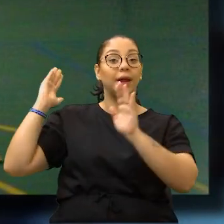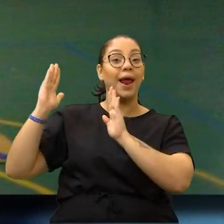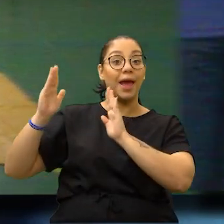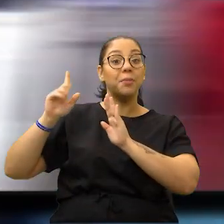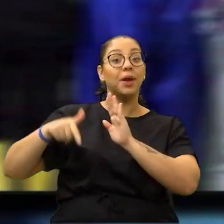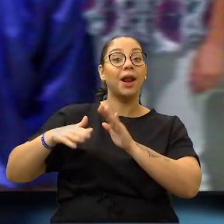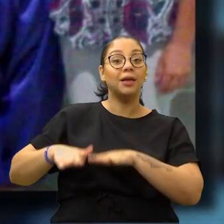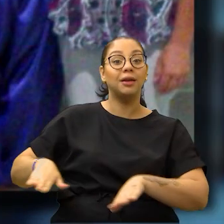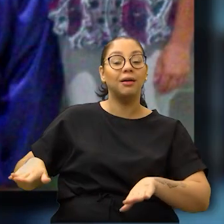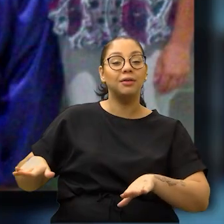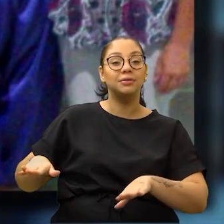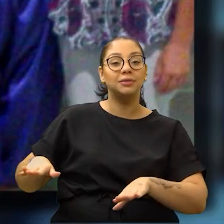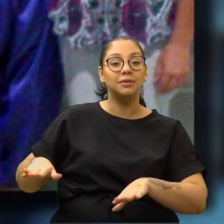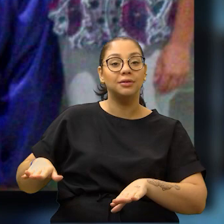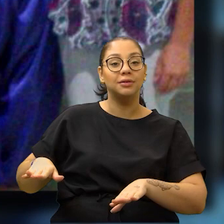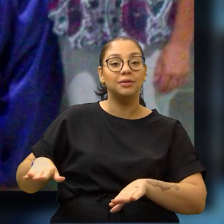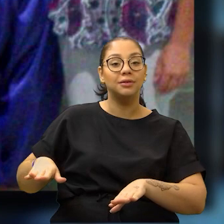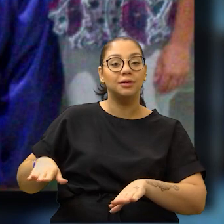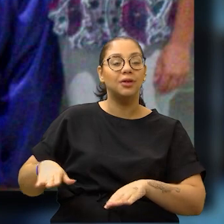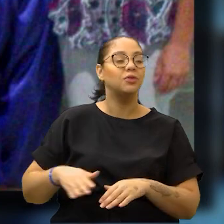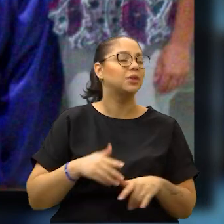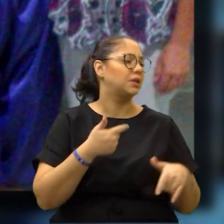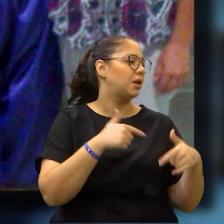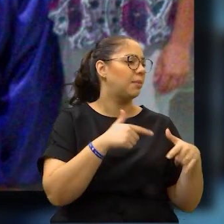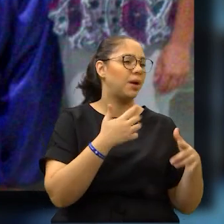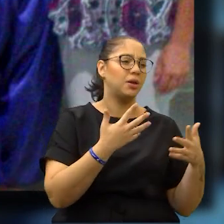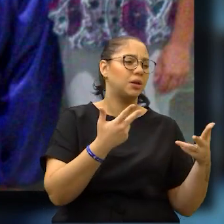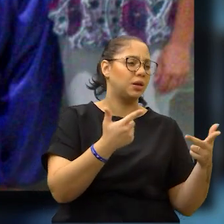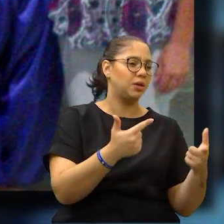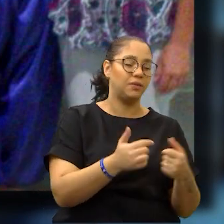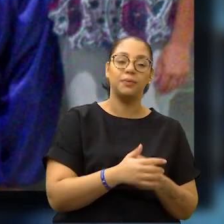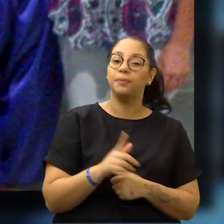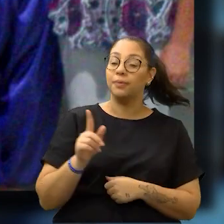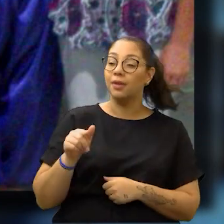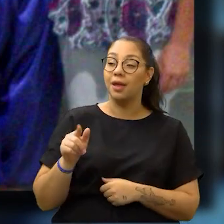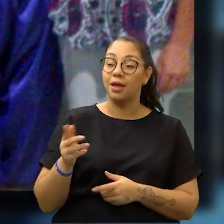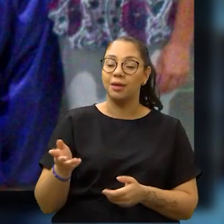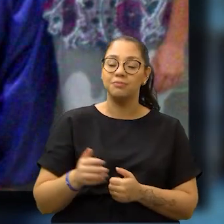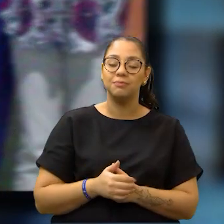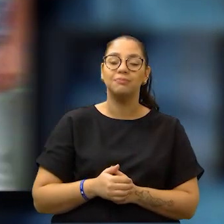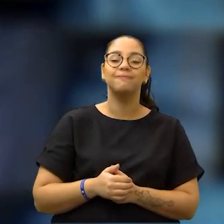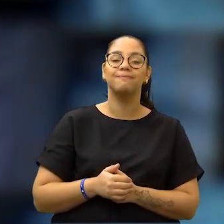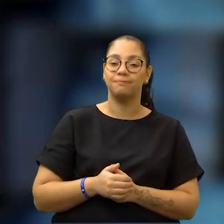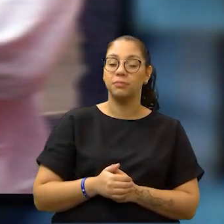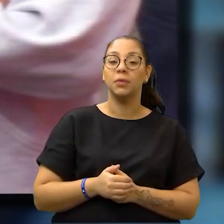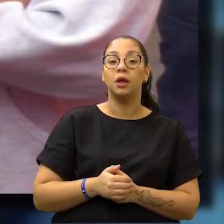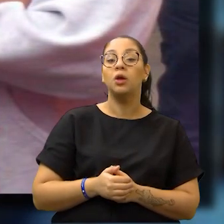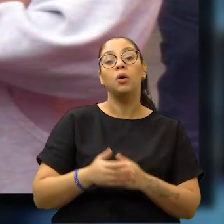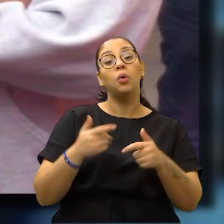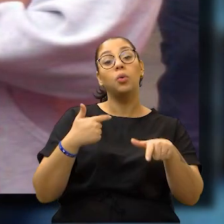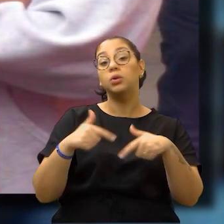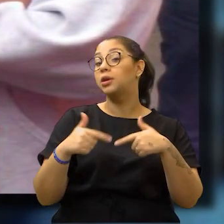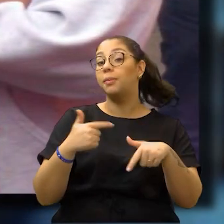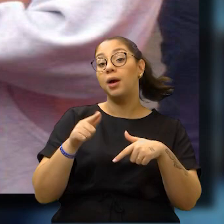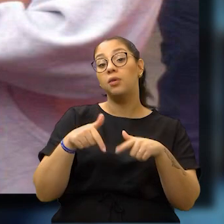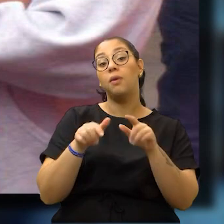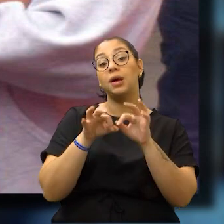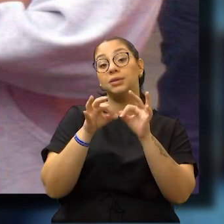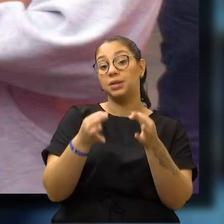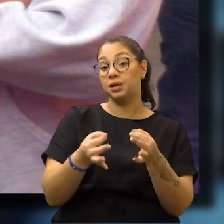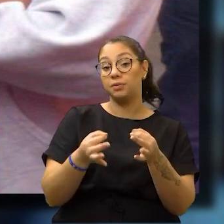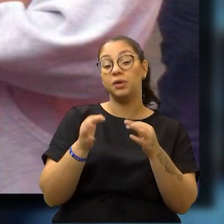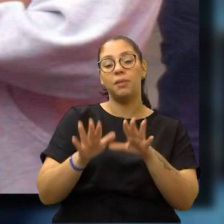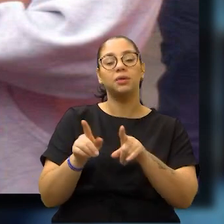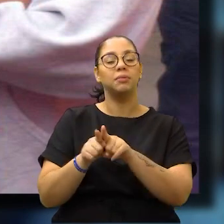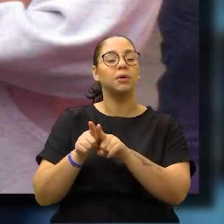época que ele trabalhou nos Estados Unidos. Que trabalho incrível, né? O trabalho ele é simples e ao